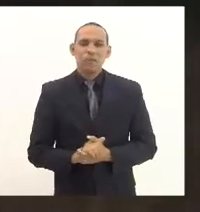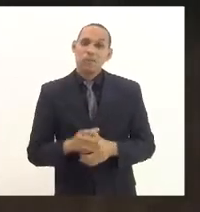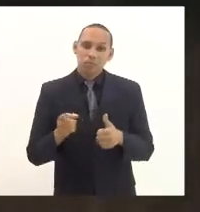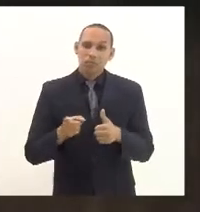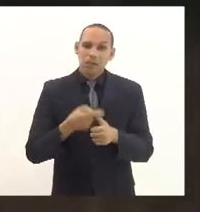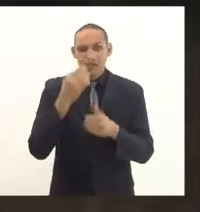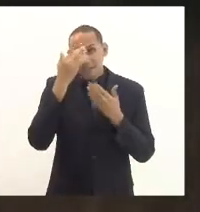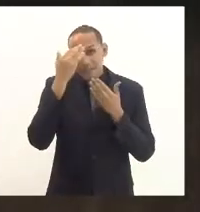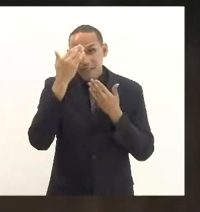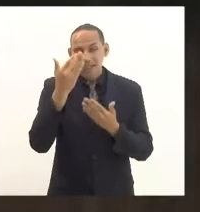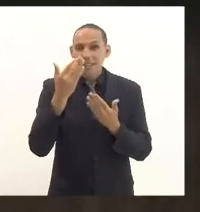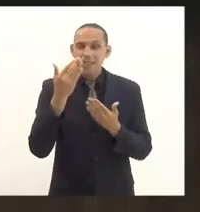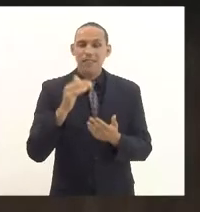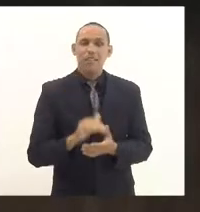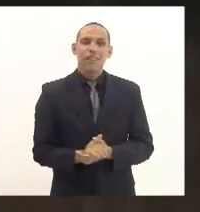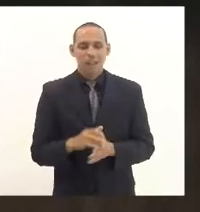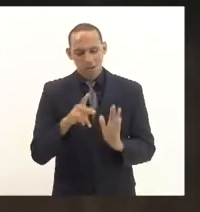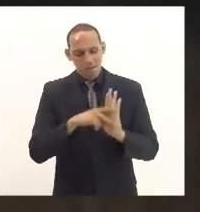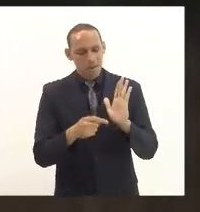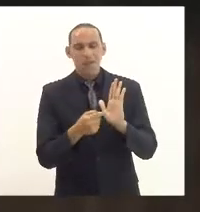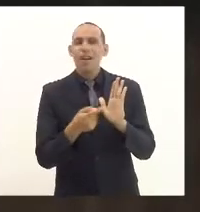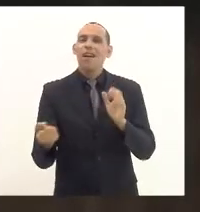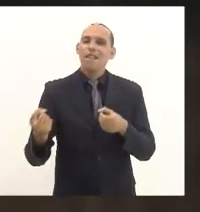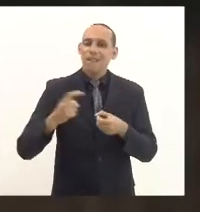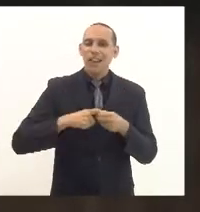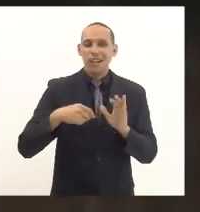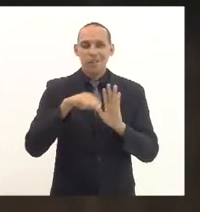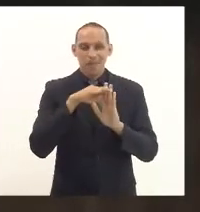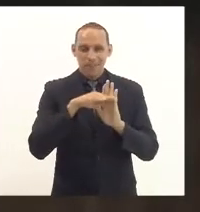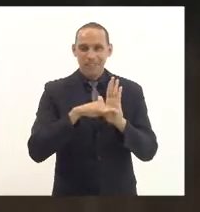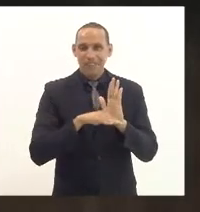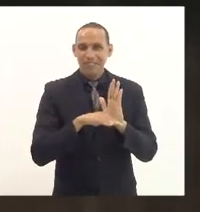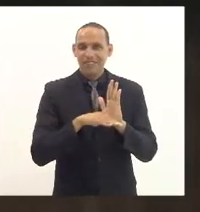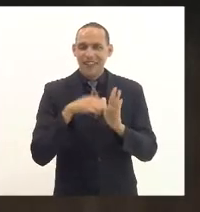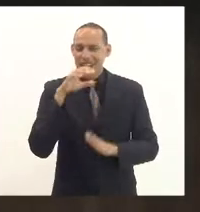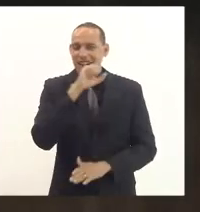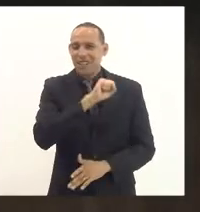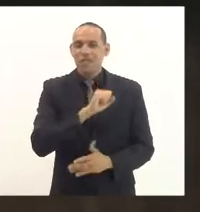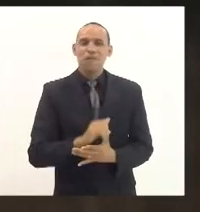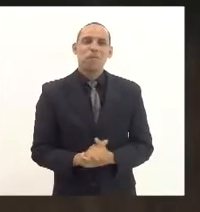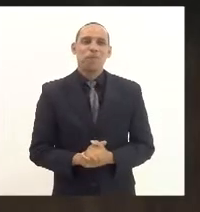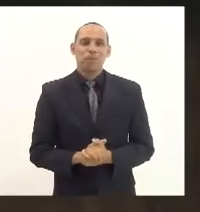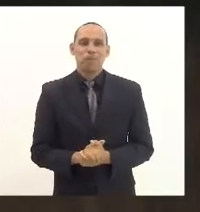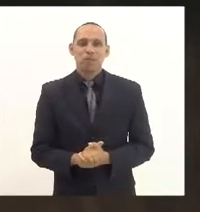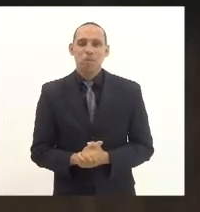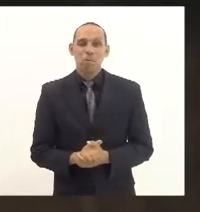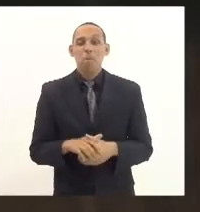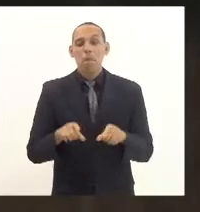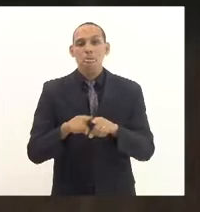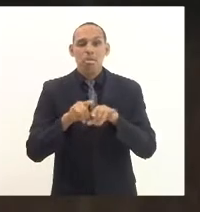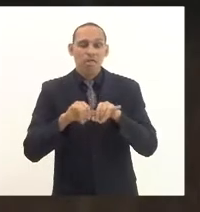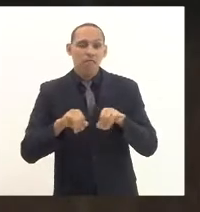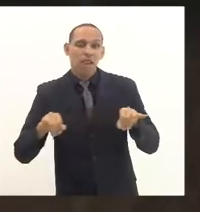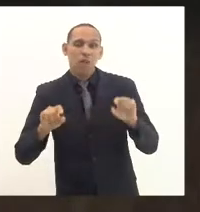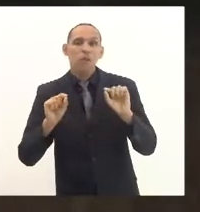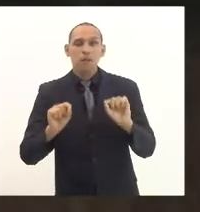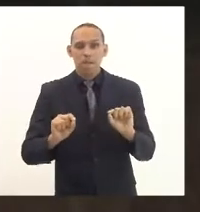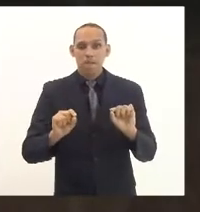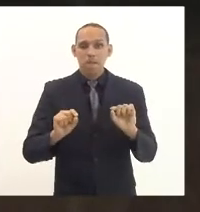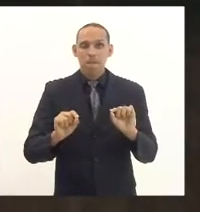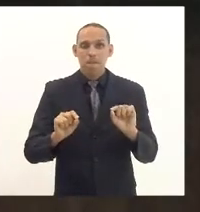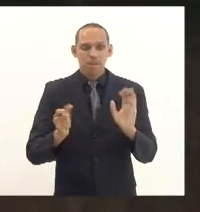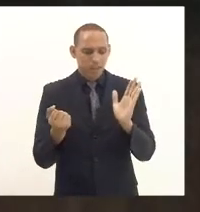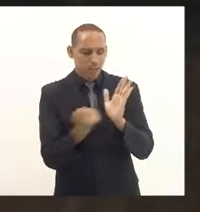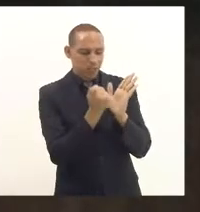primeiramente, um agradecimento por esse projeto ter voltado à pauta bem rapidamente e dizer que esse